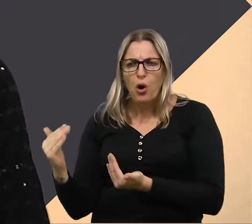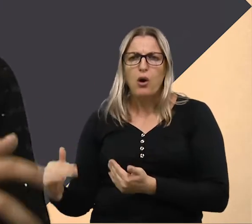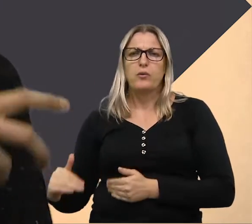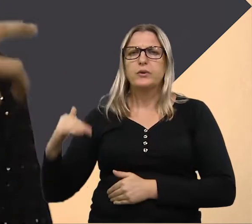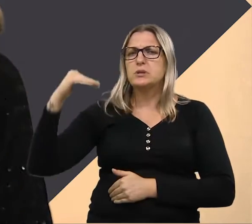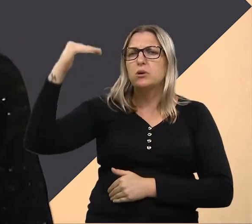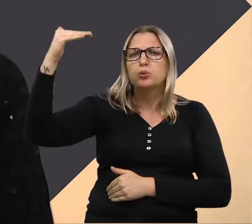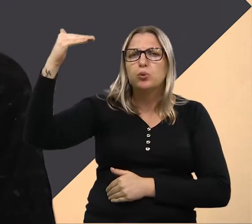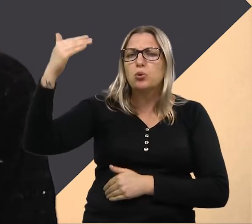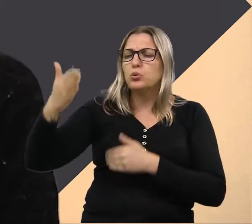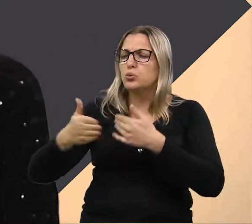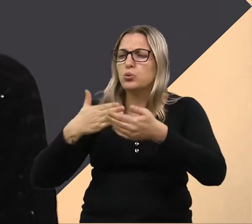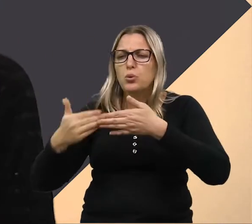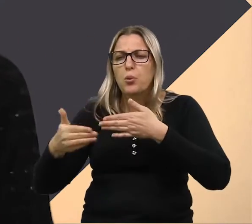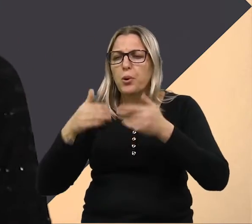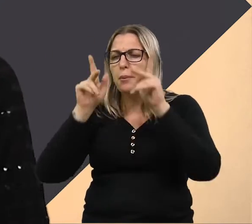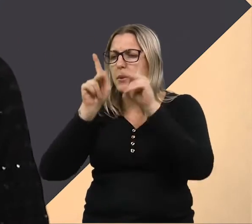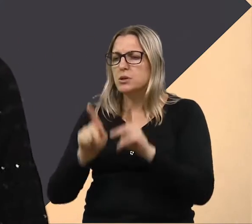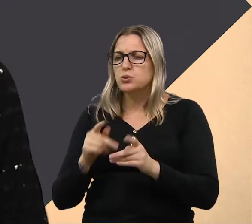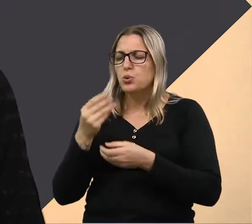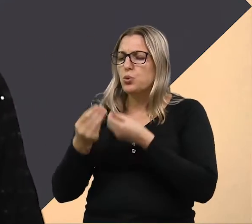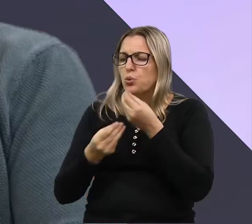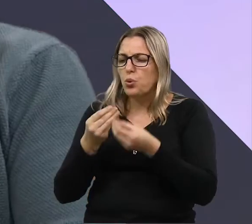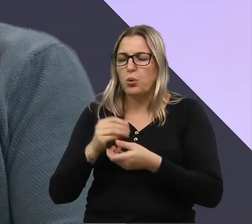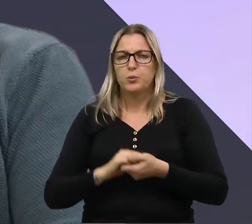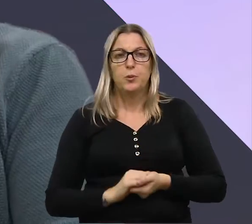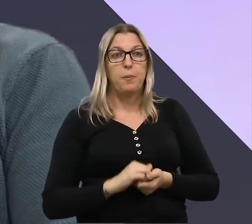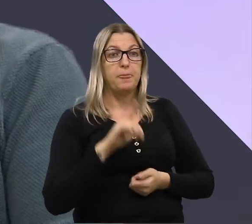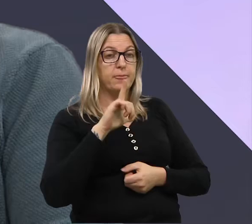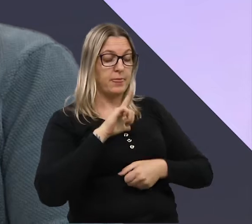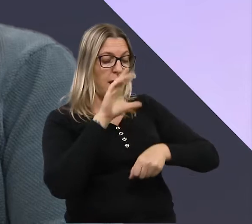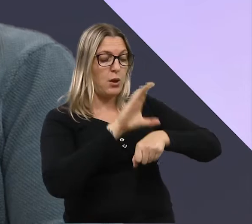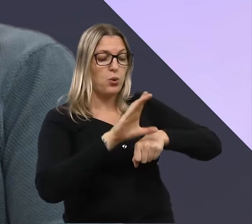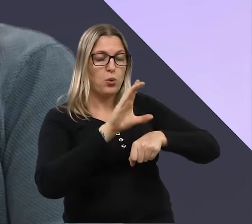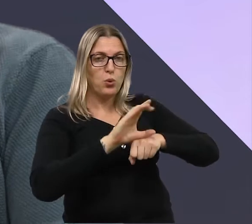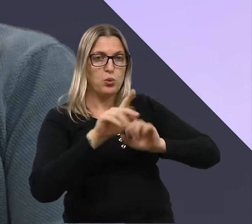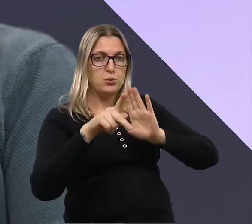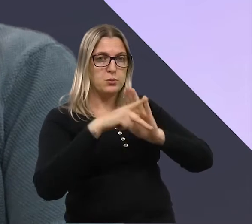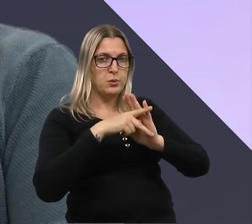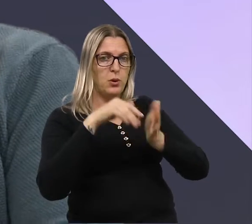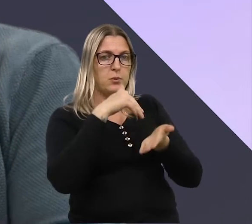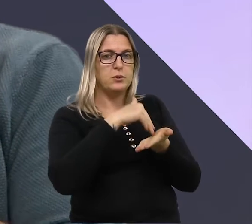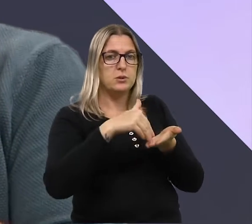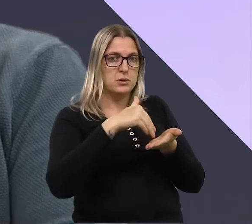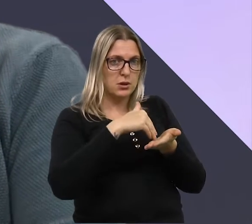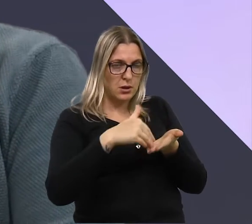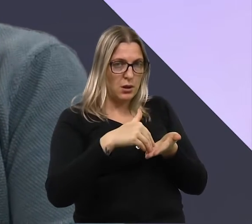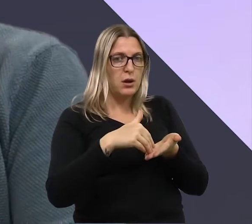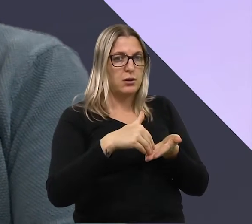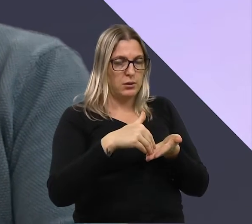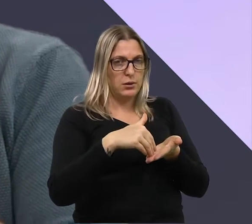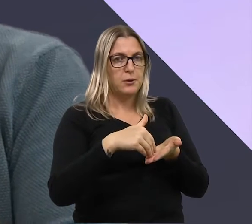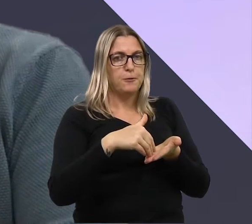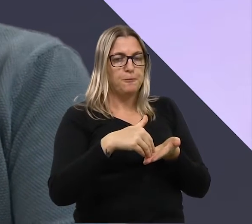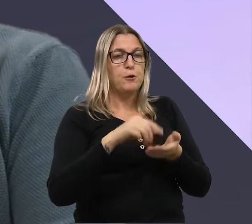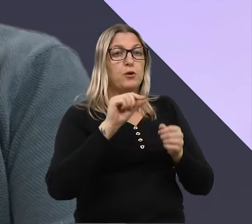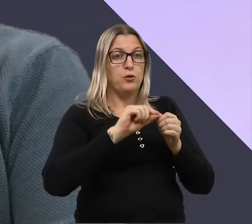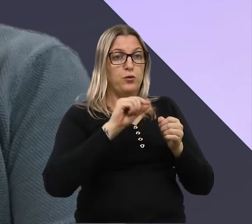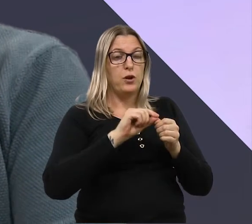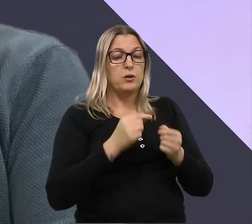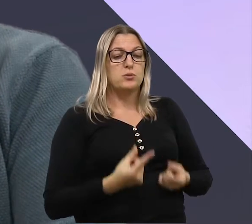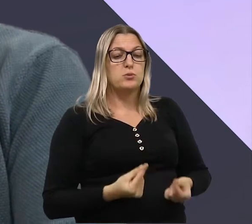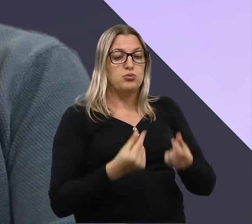adultos ou qualquer pessoa vai poder estar participando nós temos os cursos que a secretaria vai oferecer com recurso público com